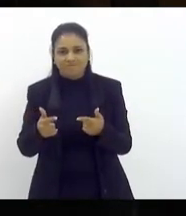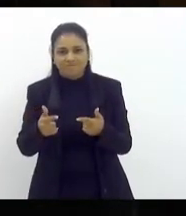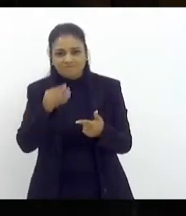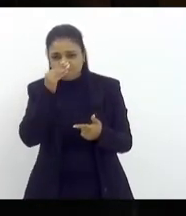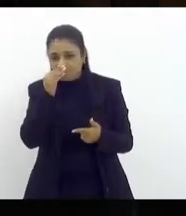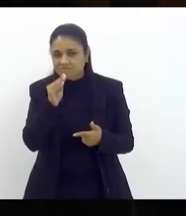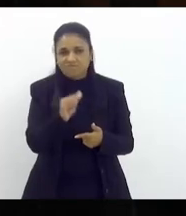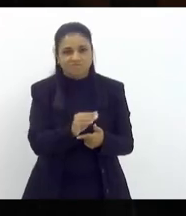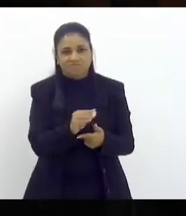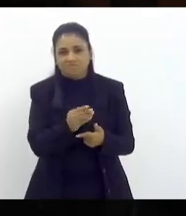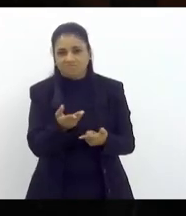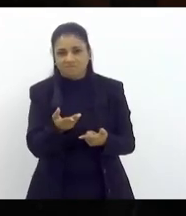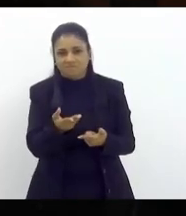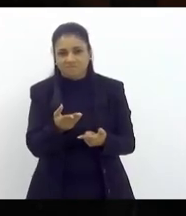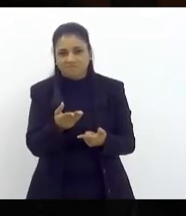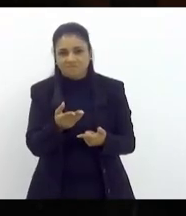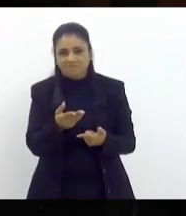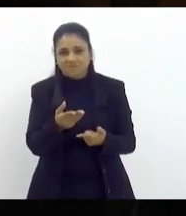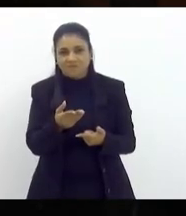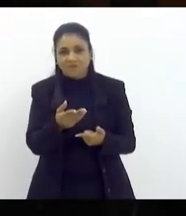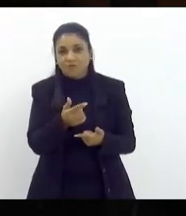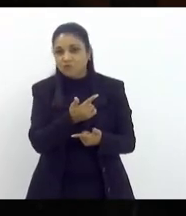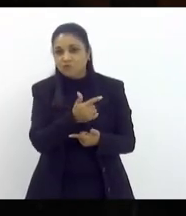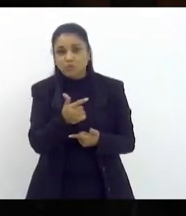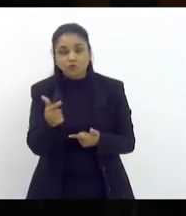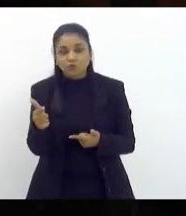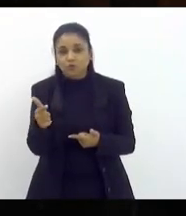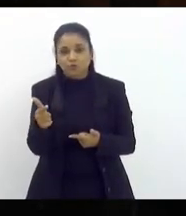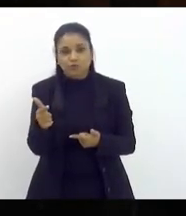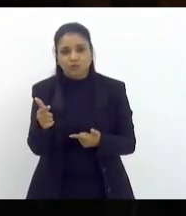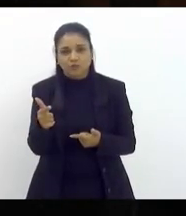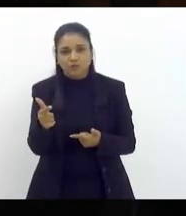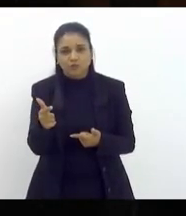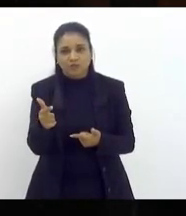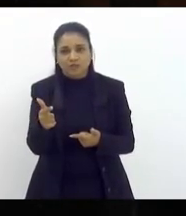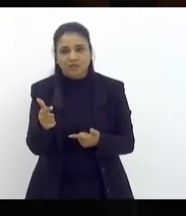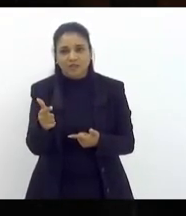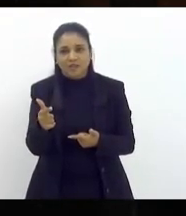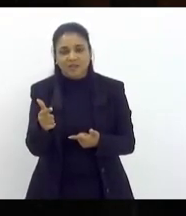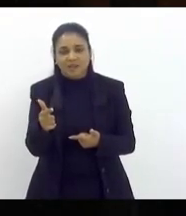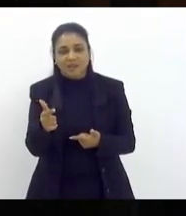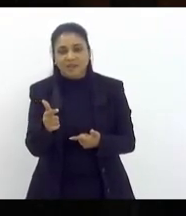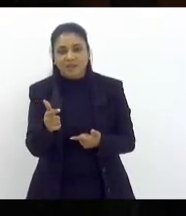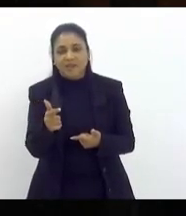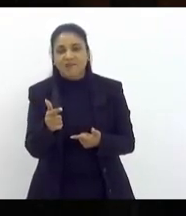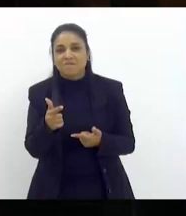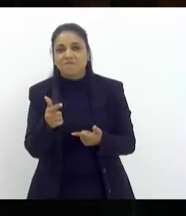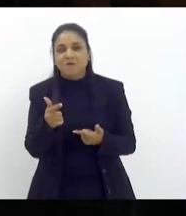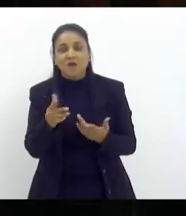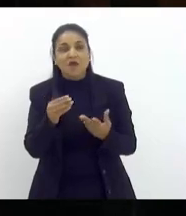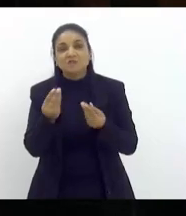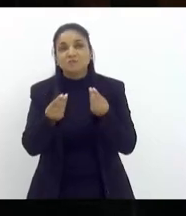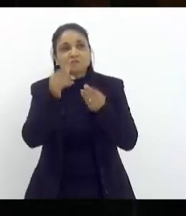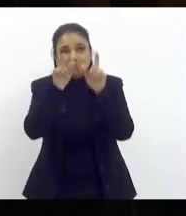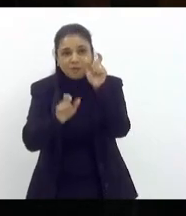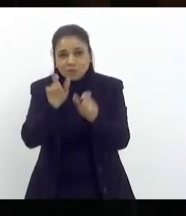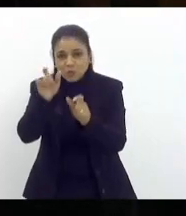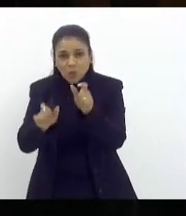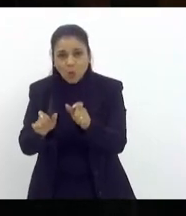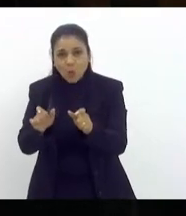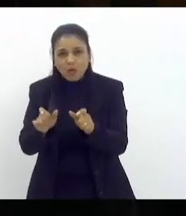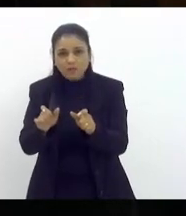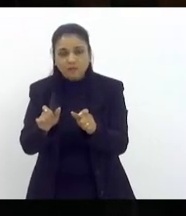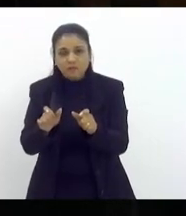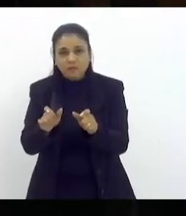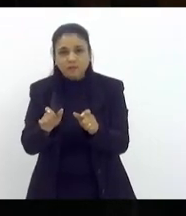que sequer tinha o boi que já é um uma forma extrema né de onde as pessoas podem fazer as suas